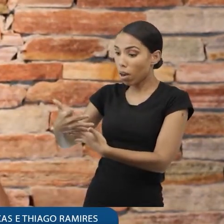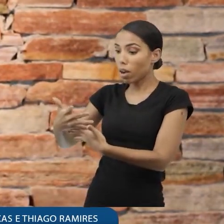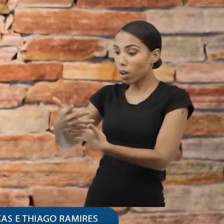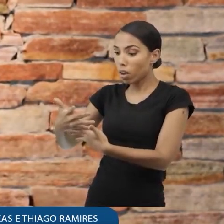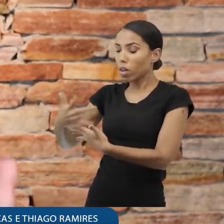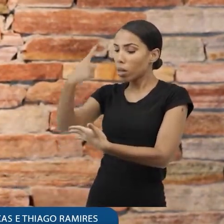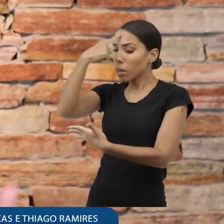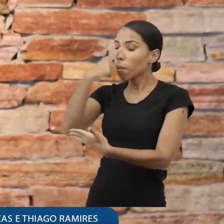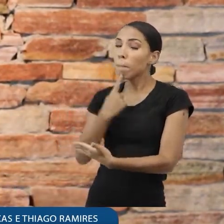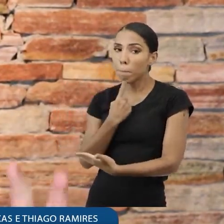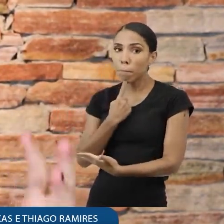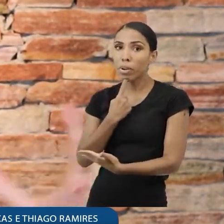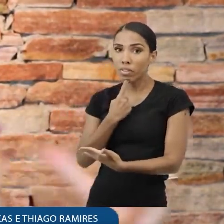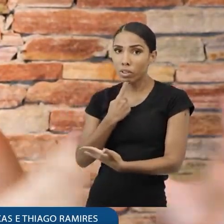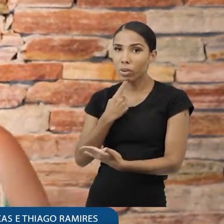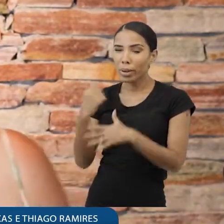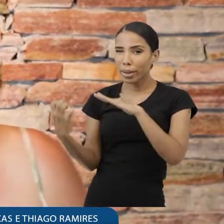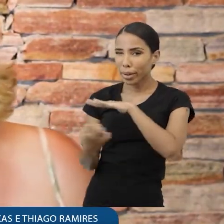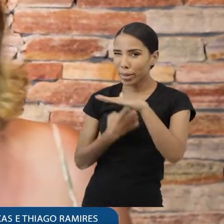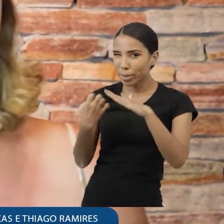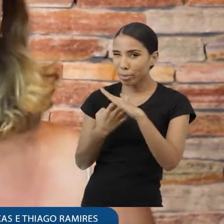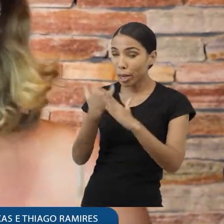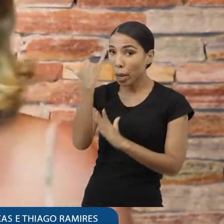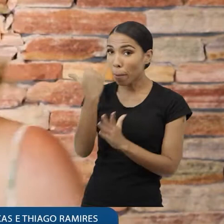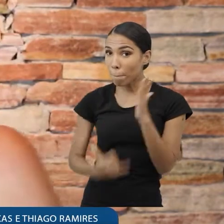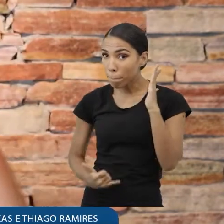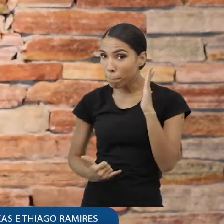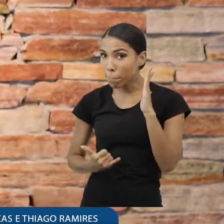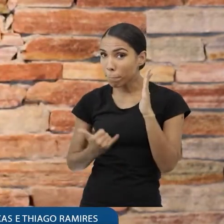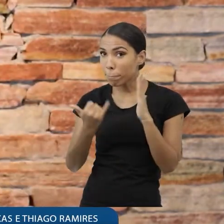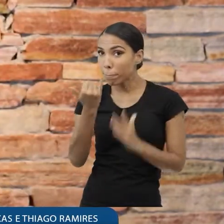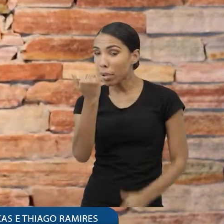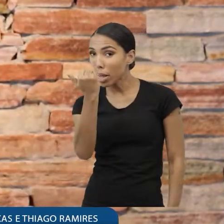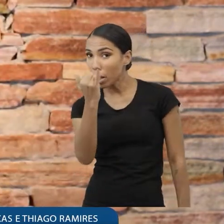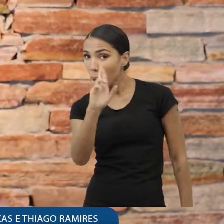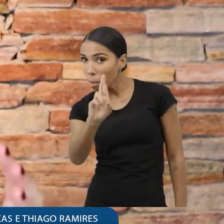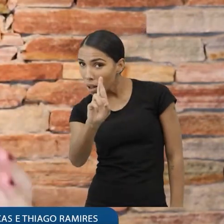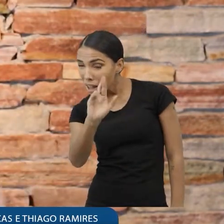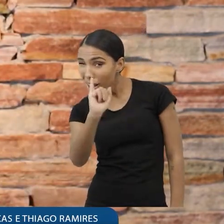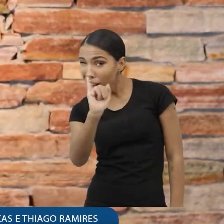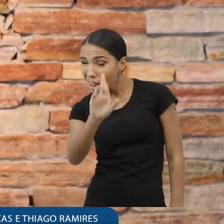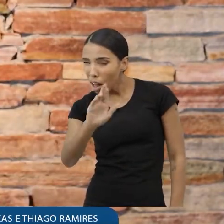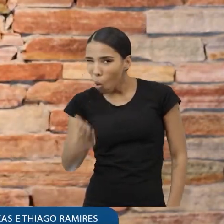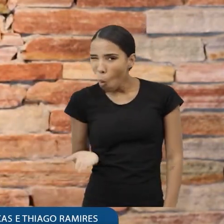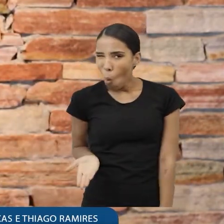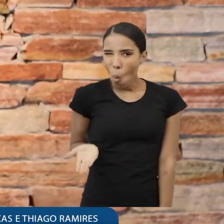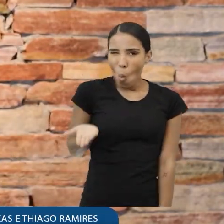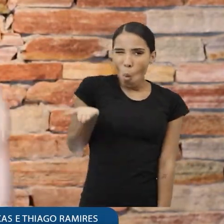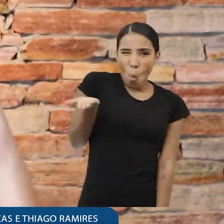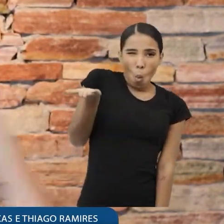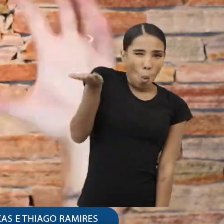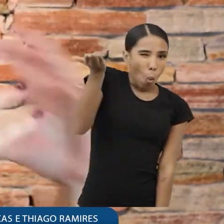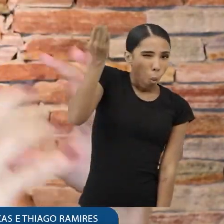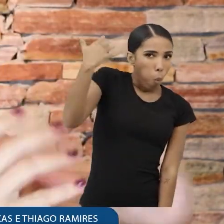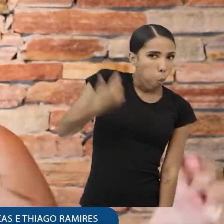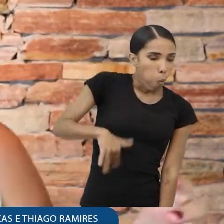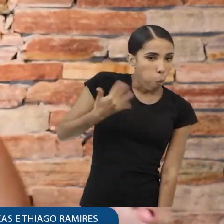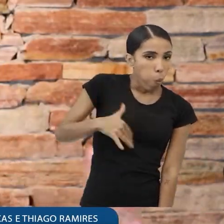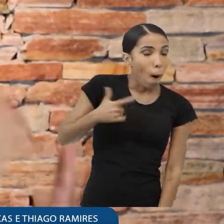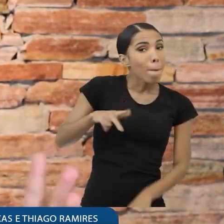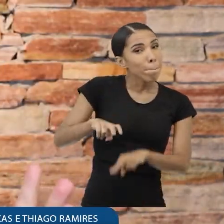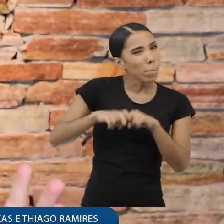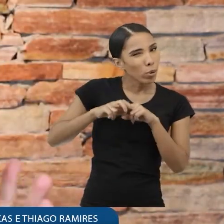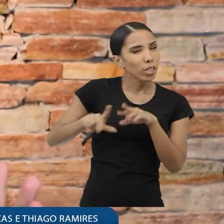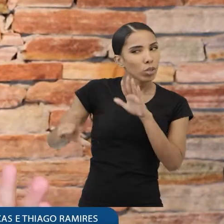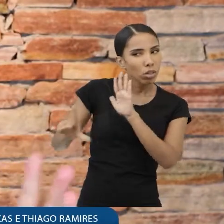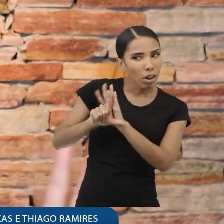de empresas que pagam muito imposto de renda e, por isso, elas são empresas que estão mais dentro da caixinha da